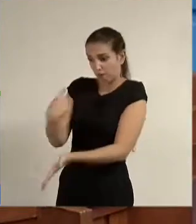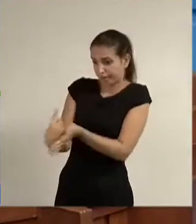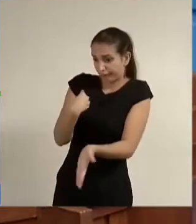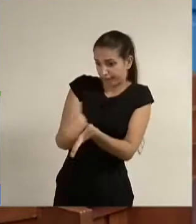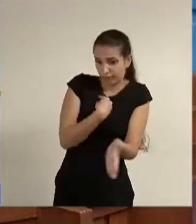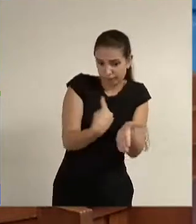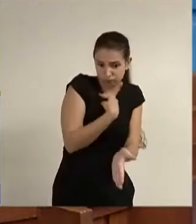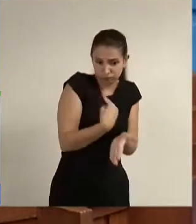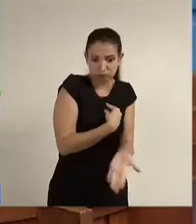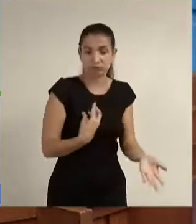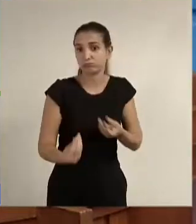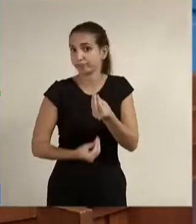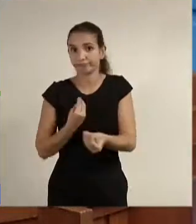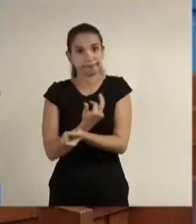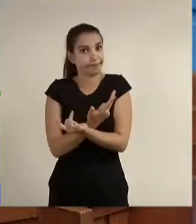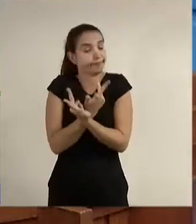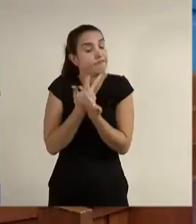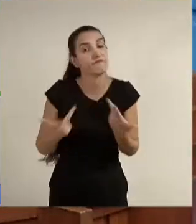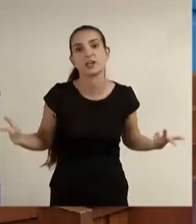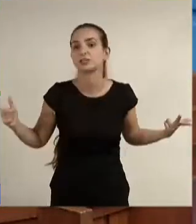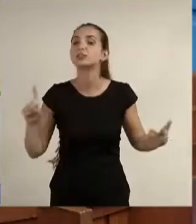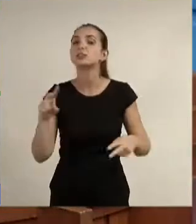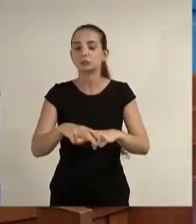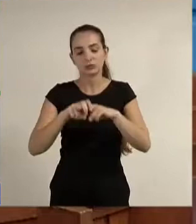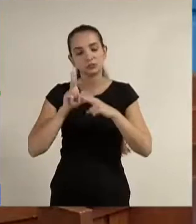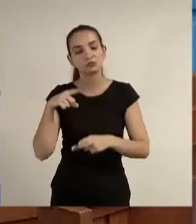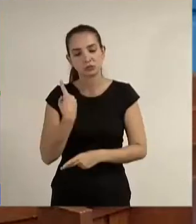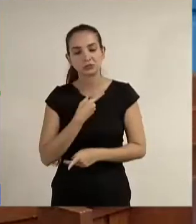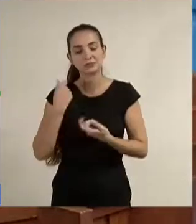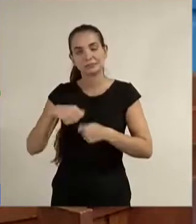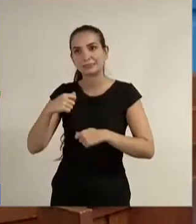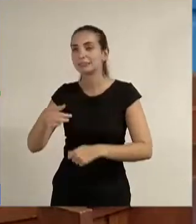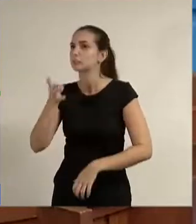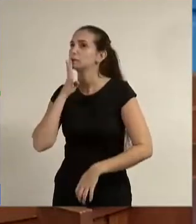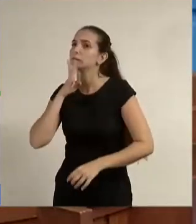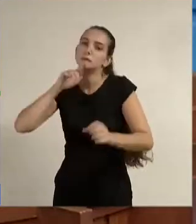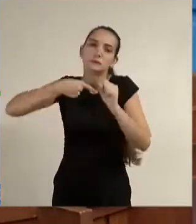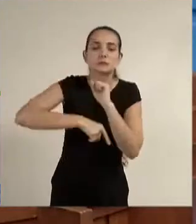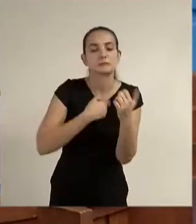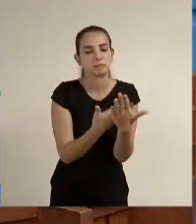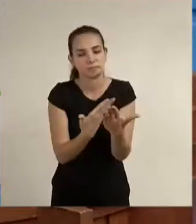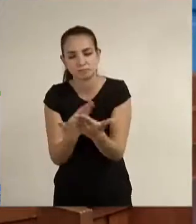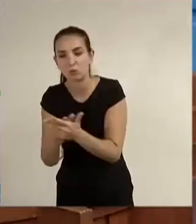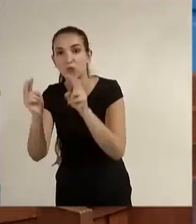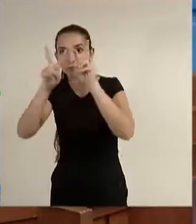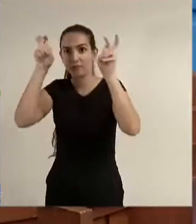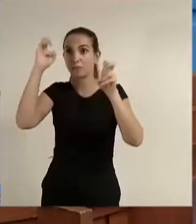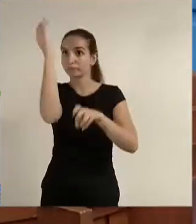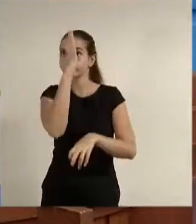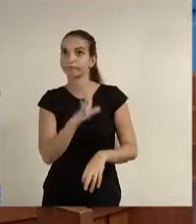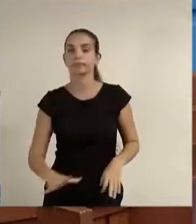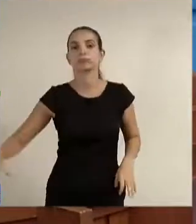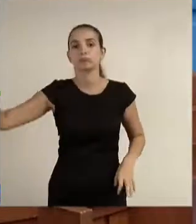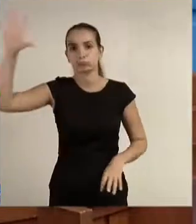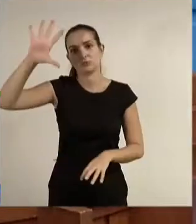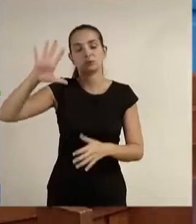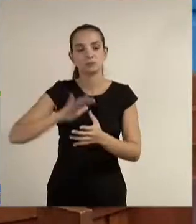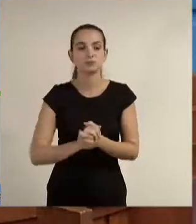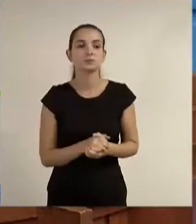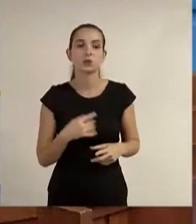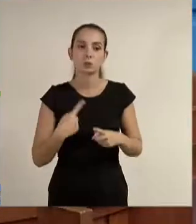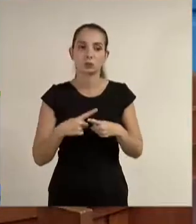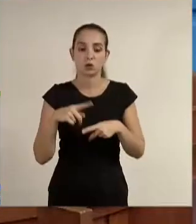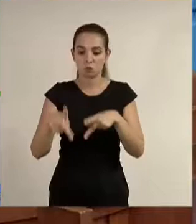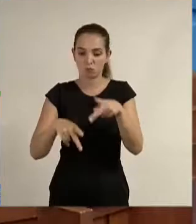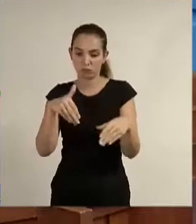Então, é claro que nós temos que debater aqui assuntos nacionais também, que dizem respeito ao Brasil inteiro, mas, claro, que a pessoa lá que nos